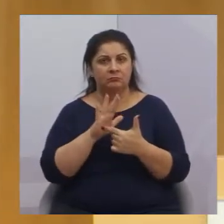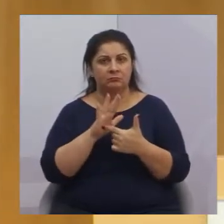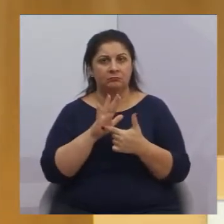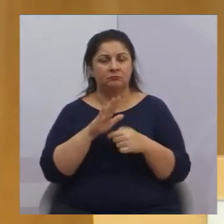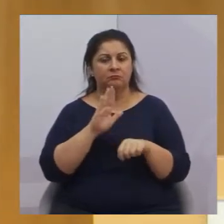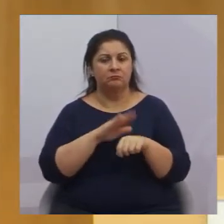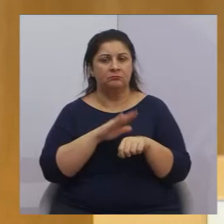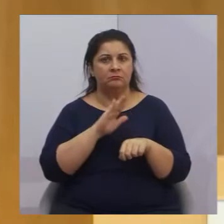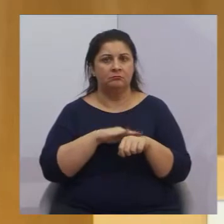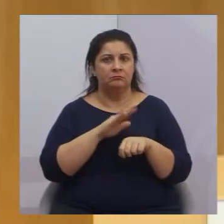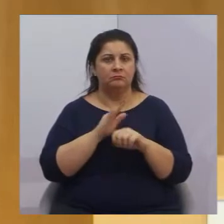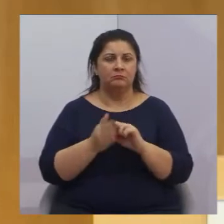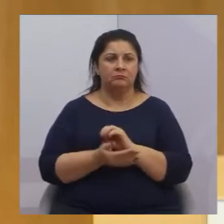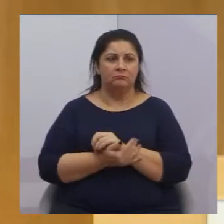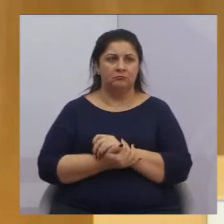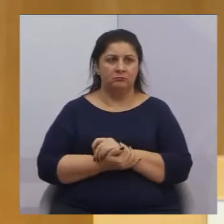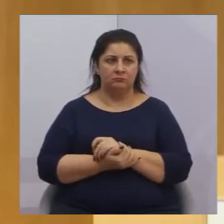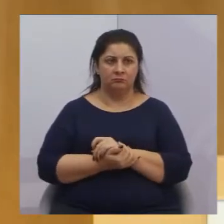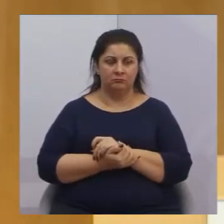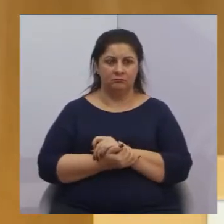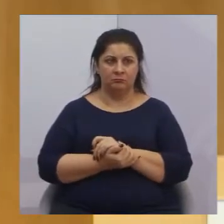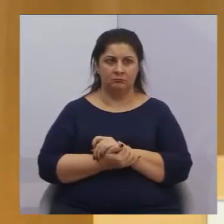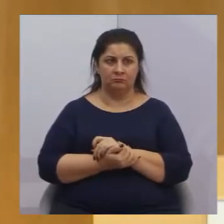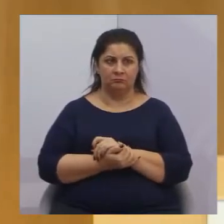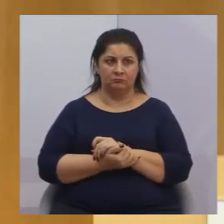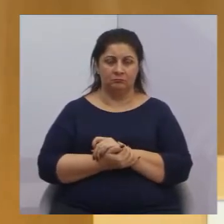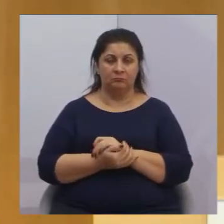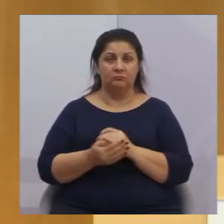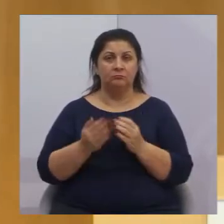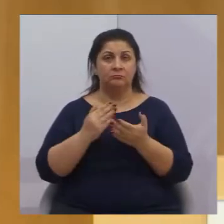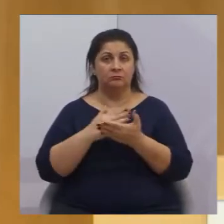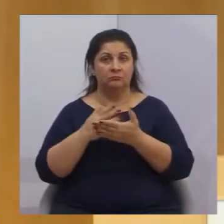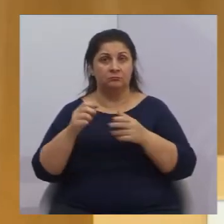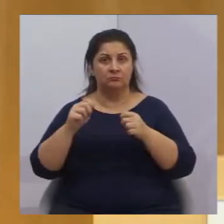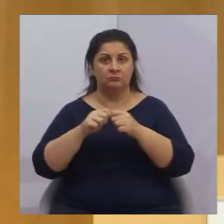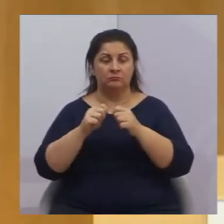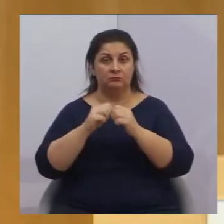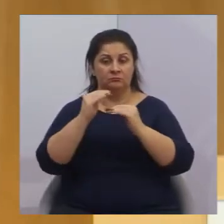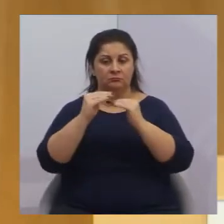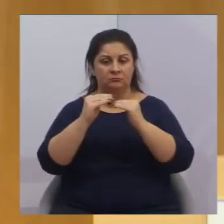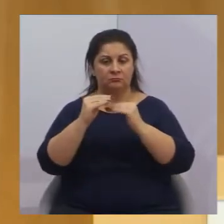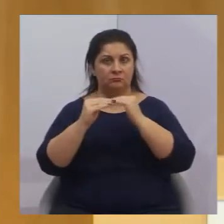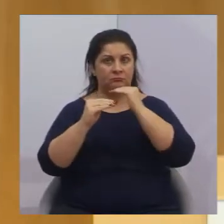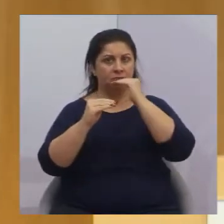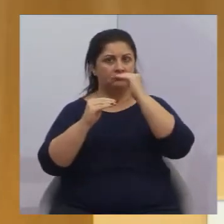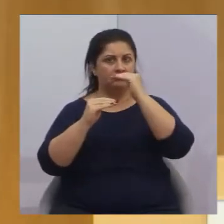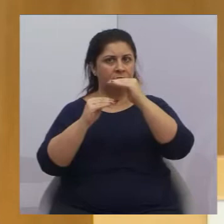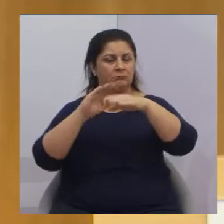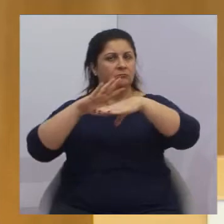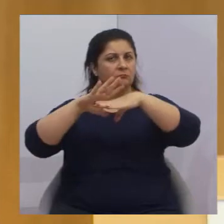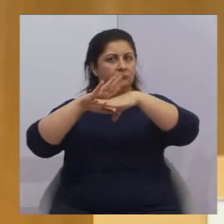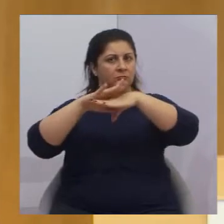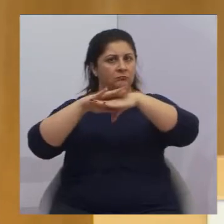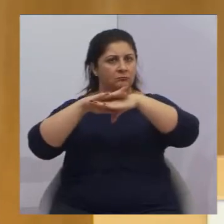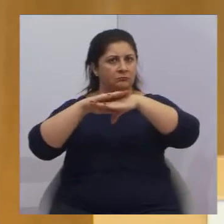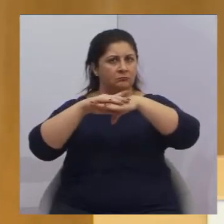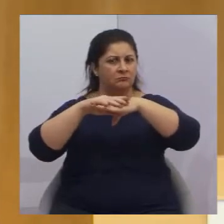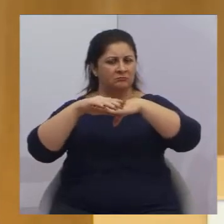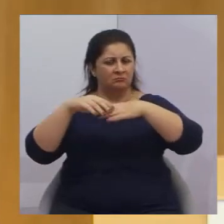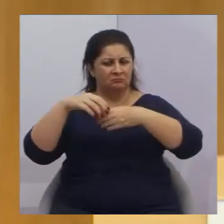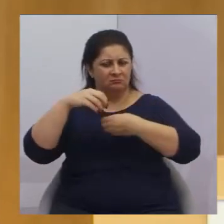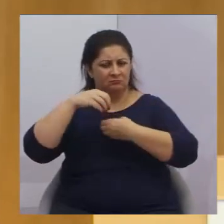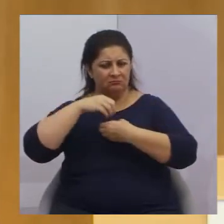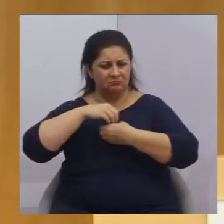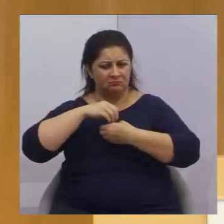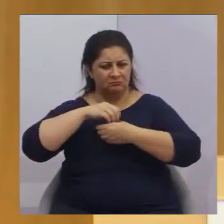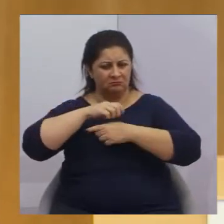frequência, né? E isso vai levando ao estágio de um vazio interno,